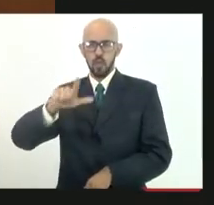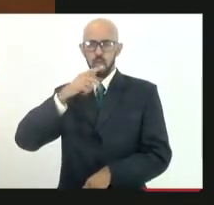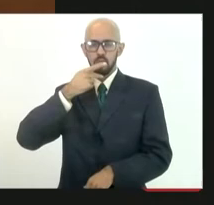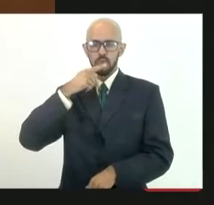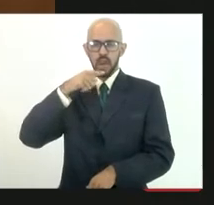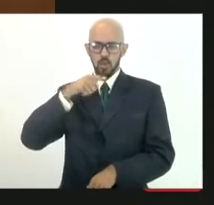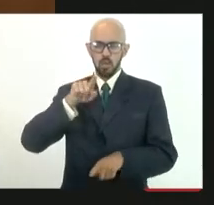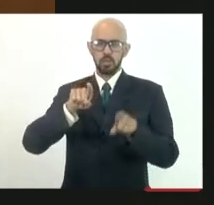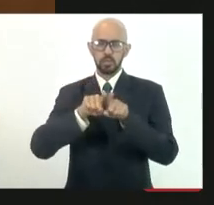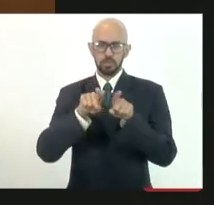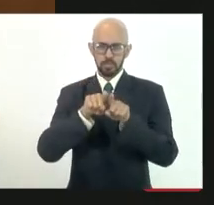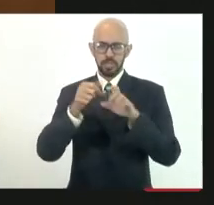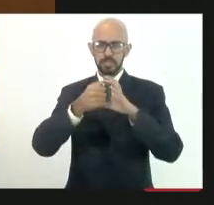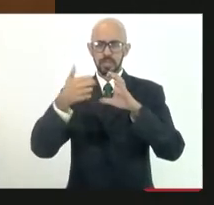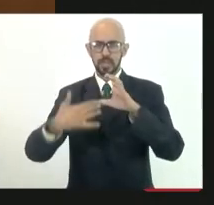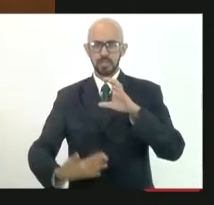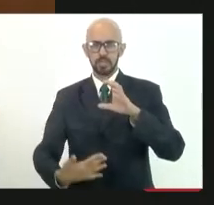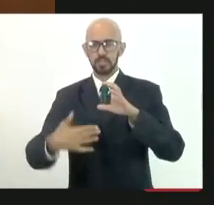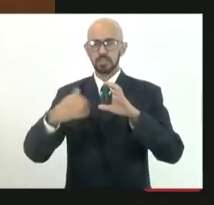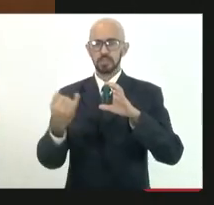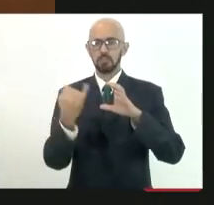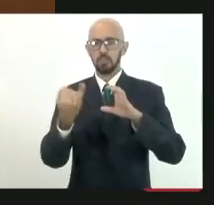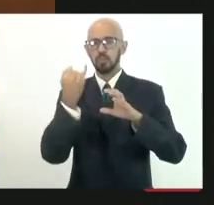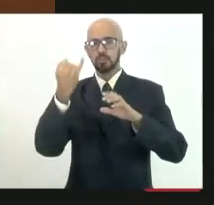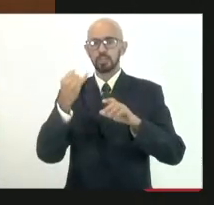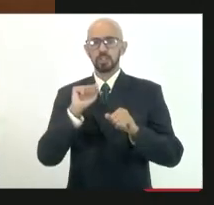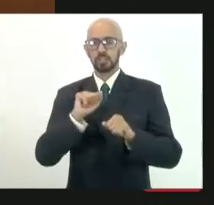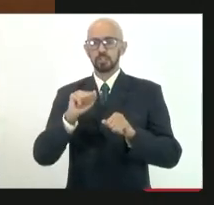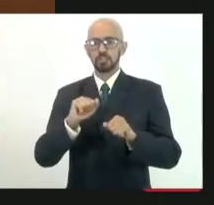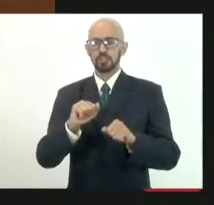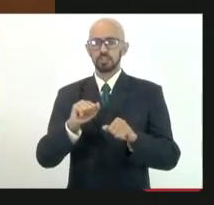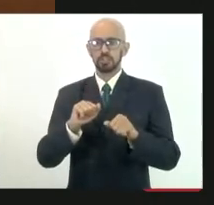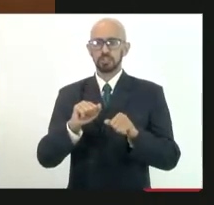esse aspecto, a importância de nós